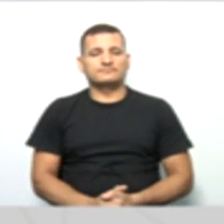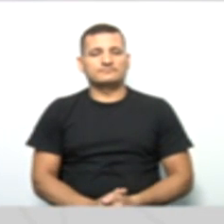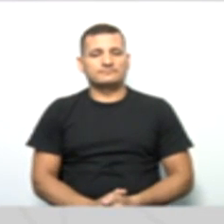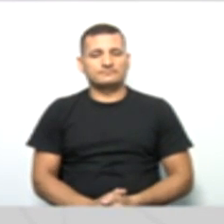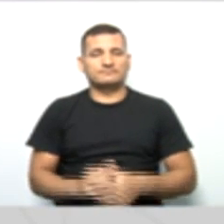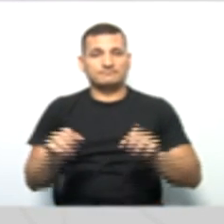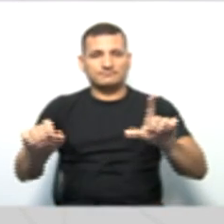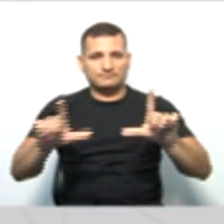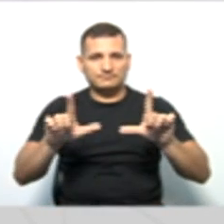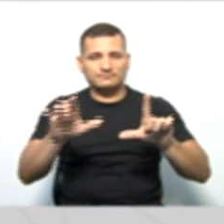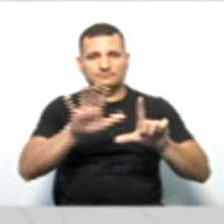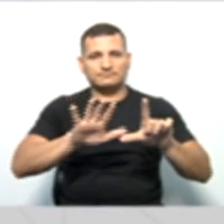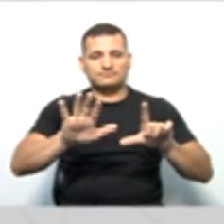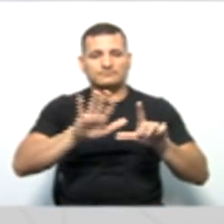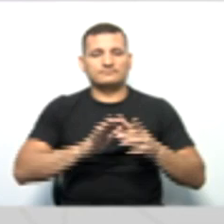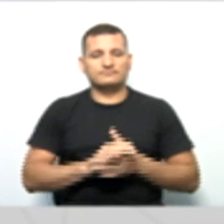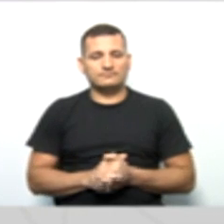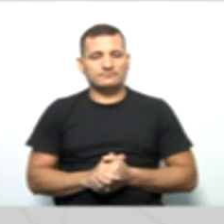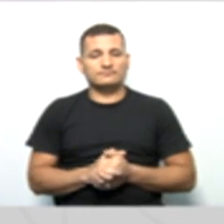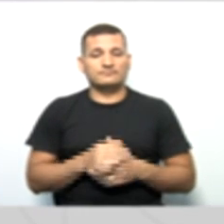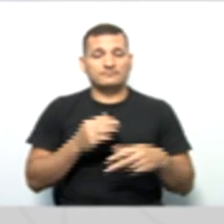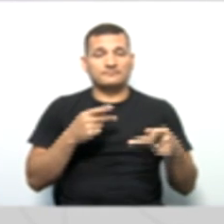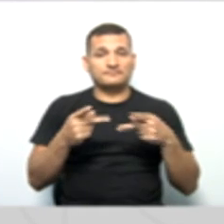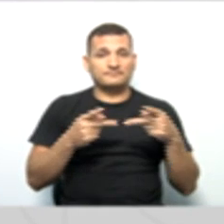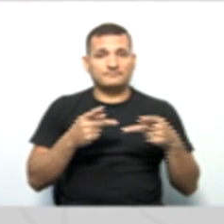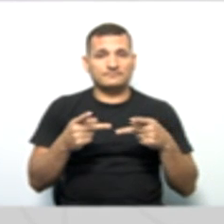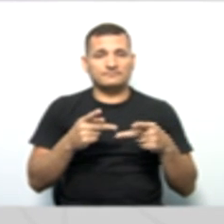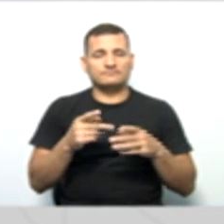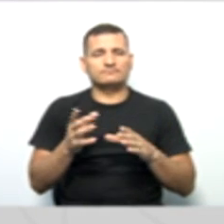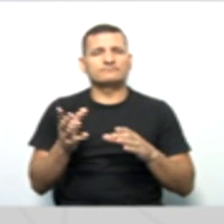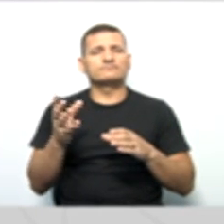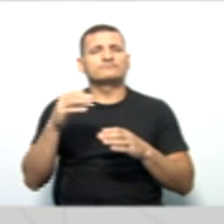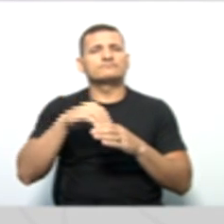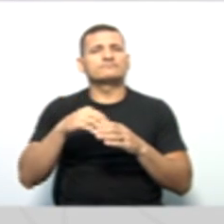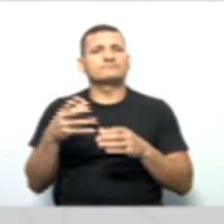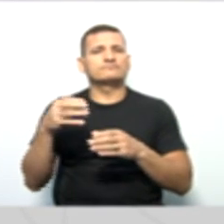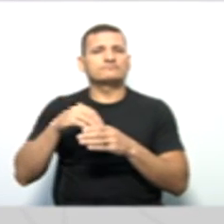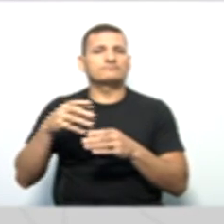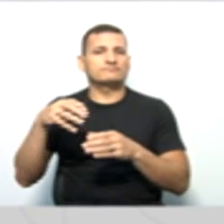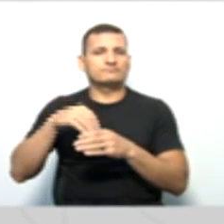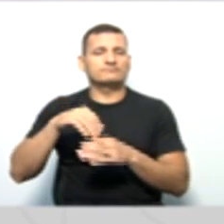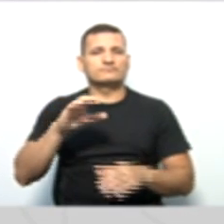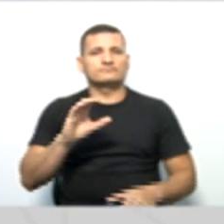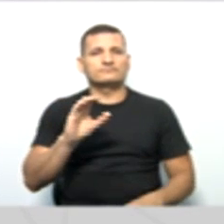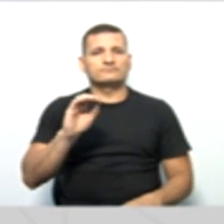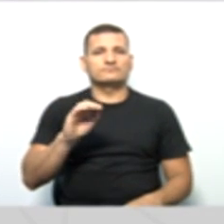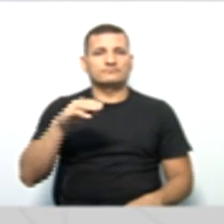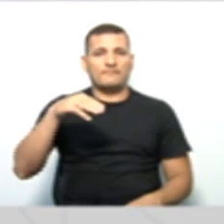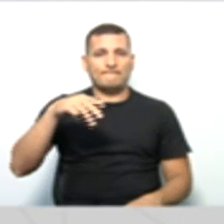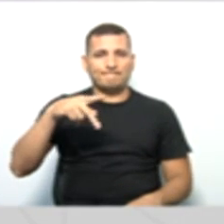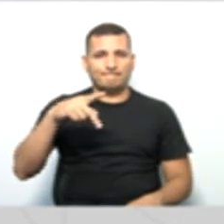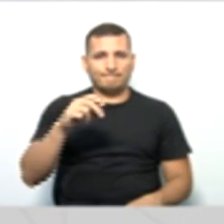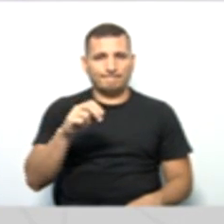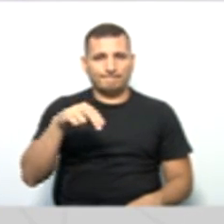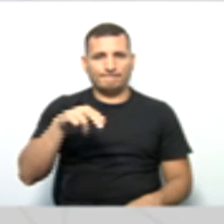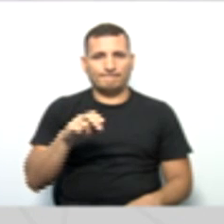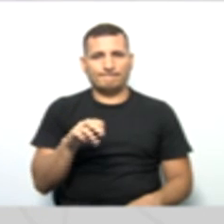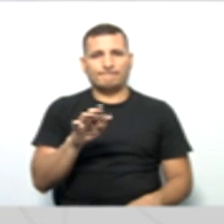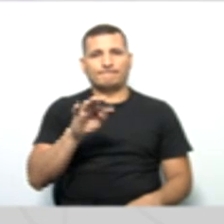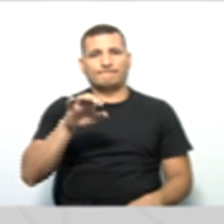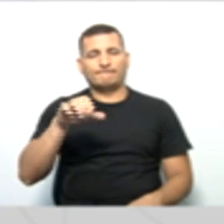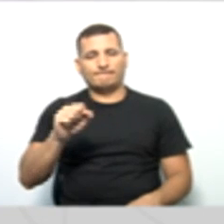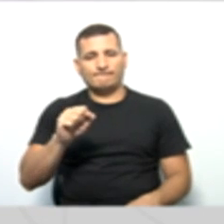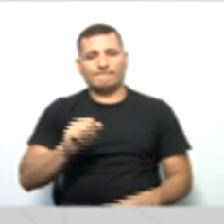Telinha. E ele vai ter lá o projeto de componentes, quais são os componentes necessários para mim poder